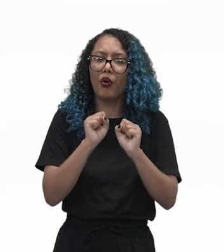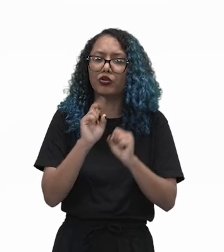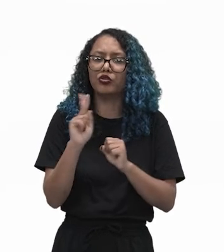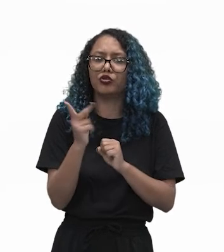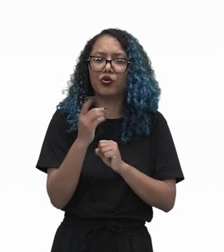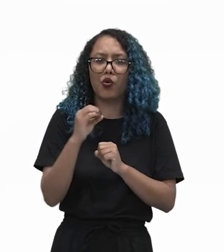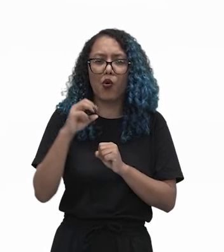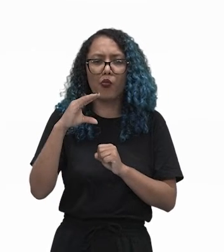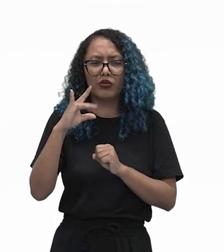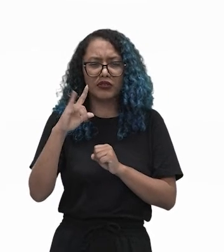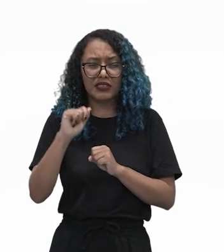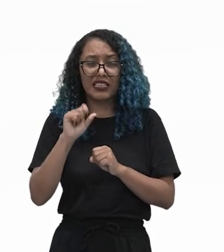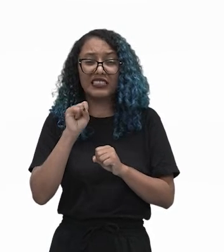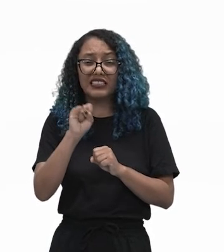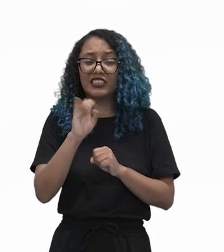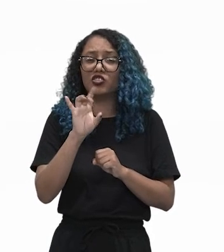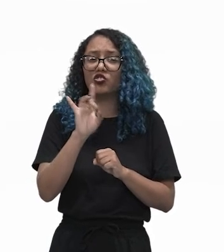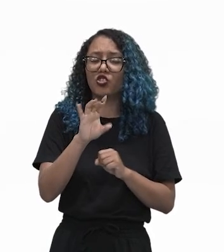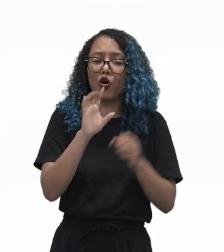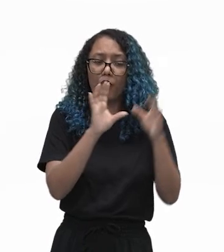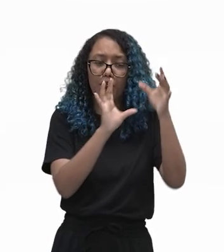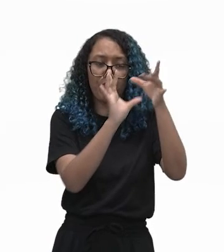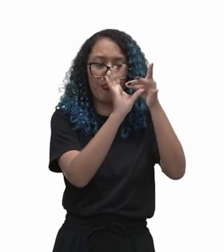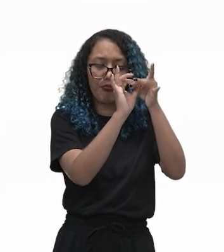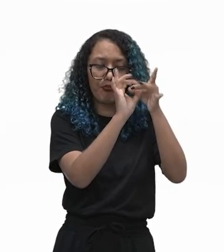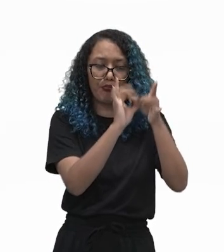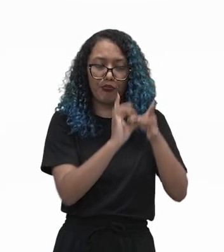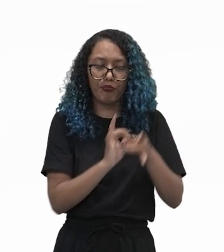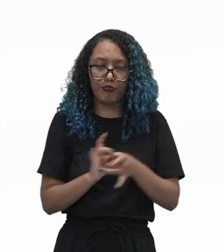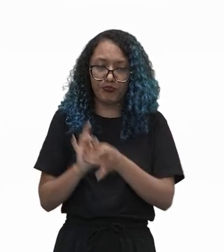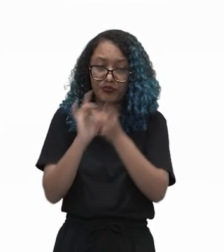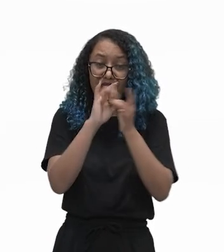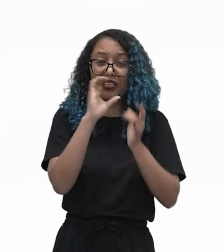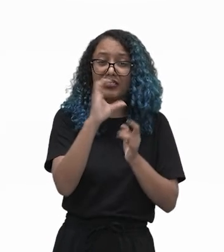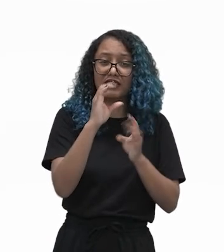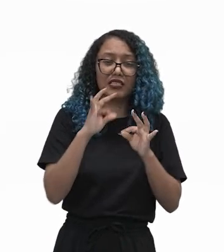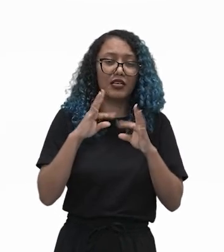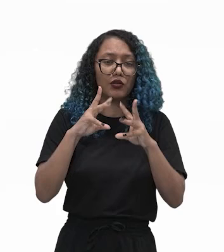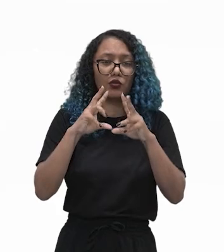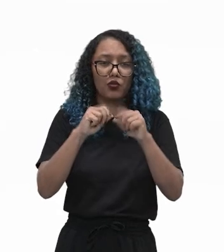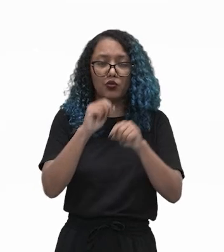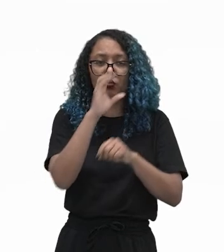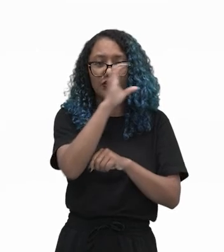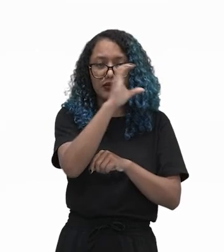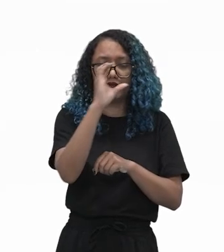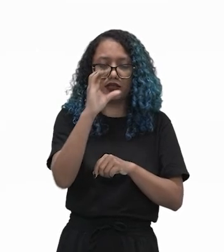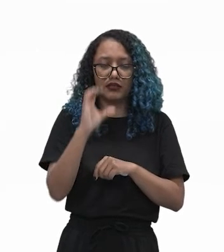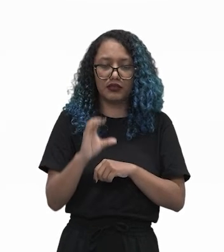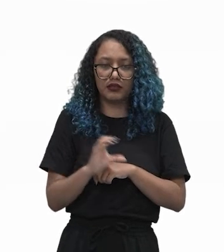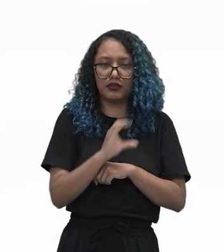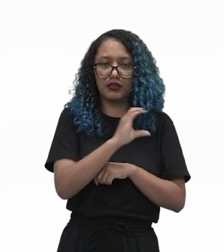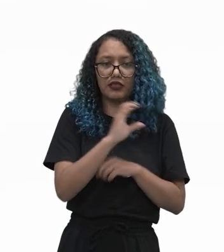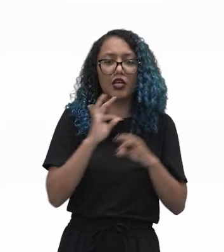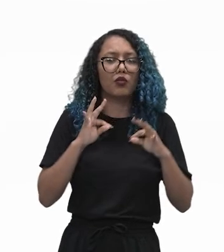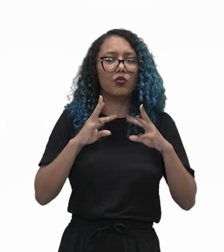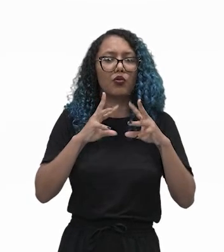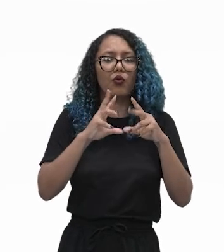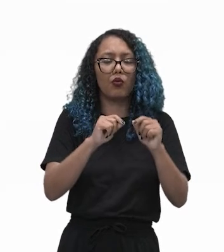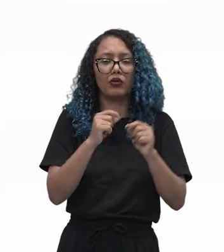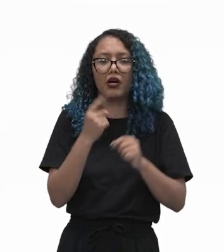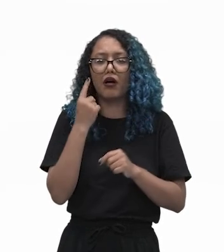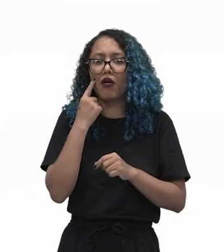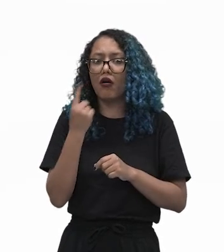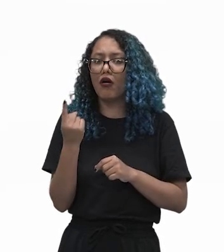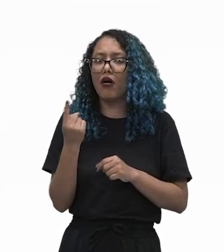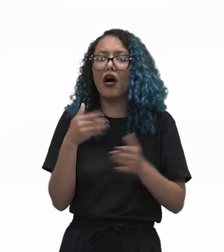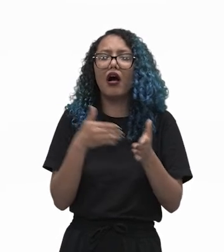fechada somente com átomos de carbono. Ó, todas essas aqui são homocíclicas. Essa outra, observe,